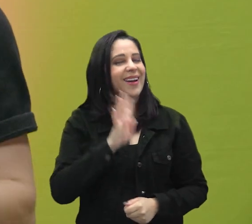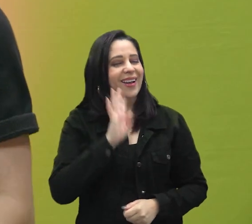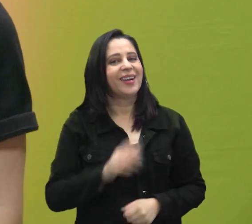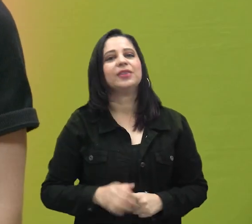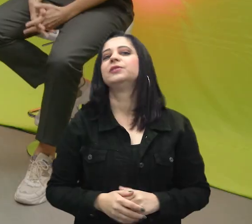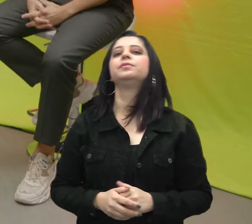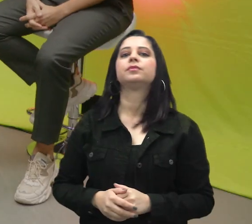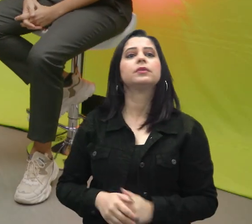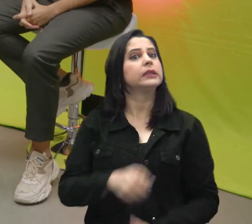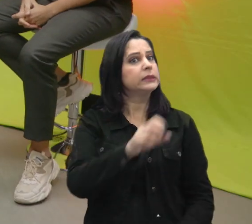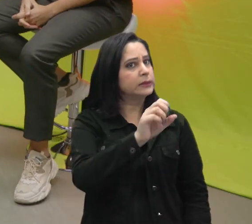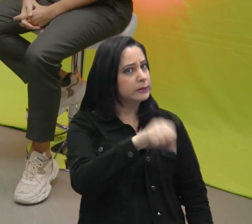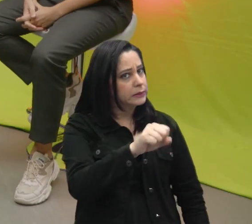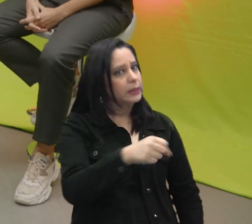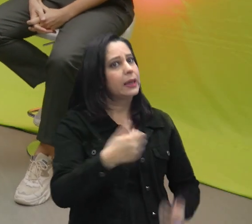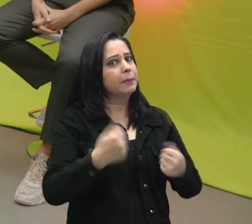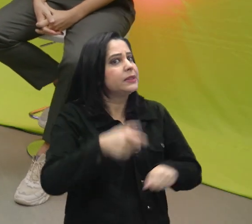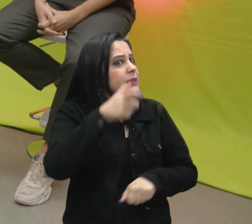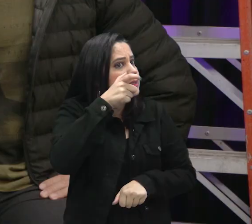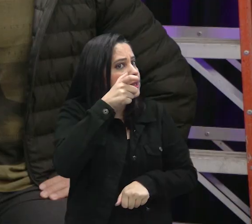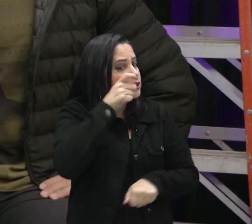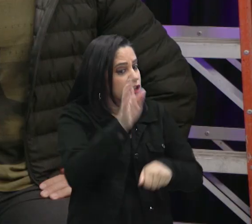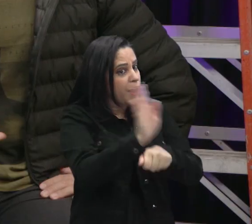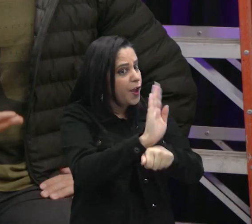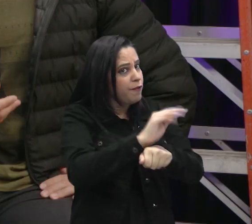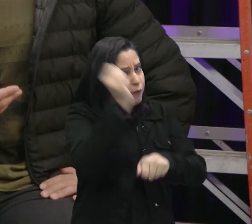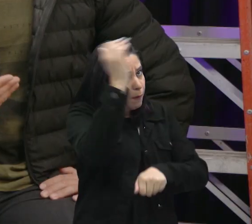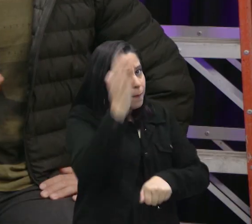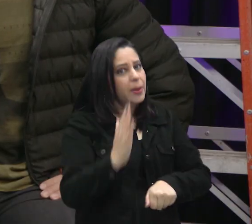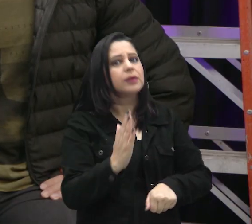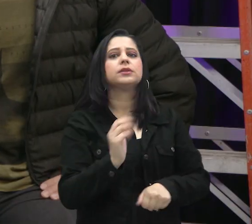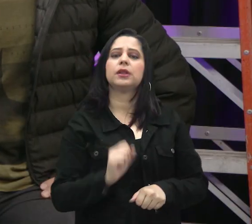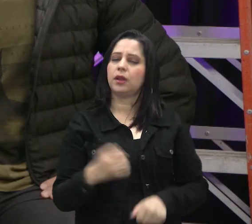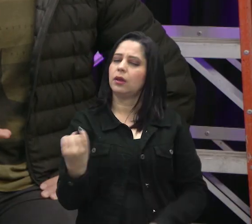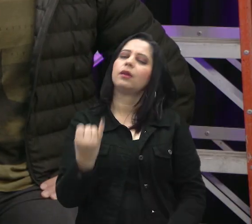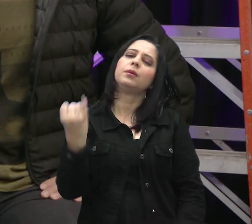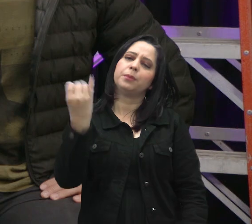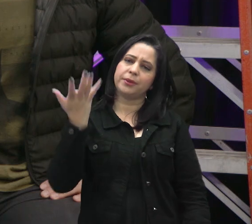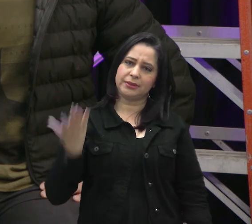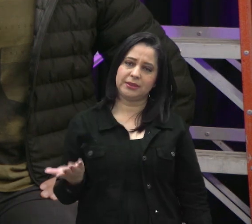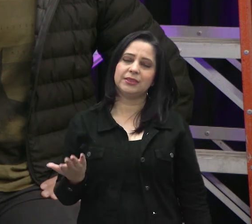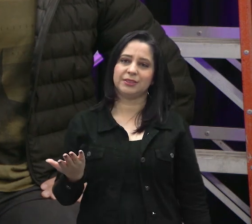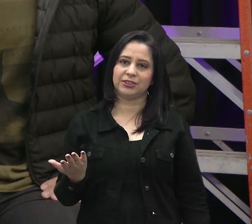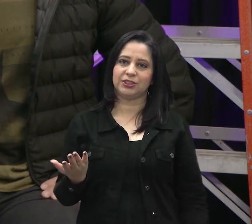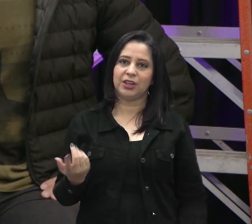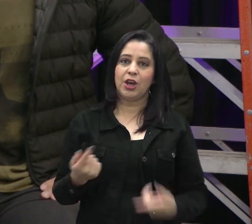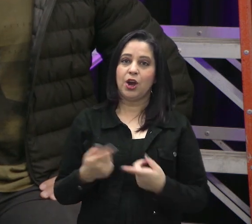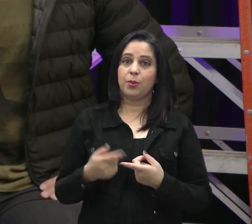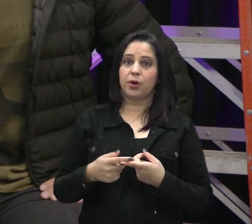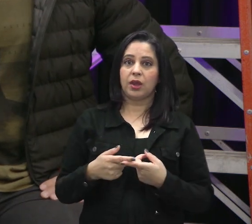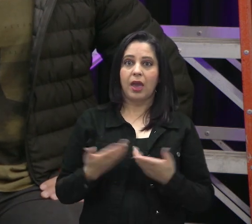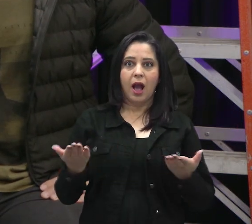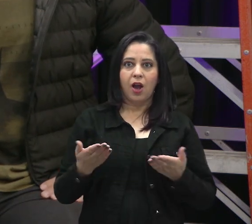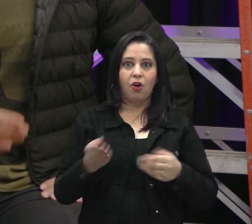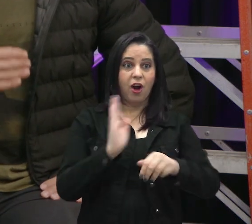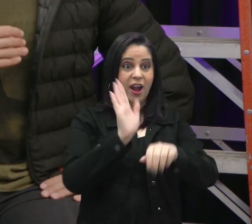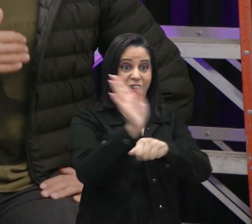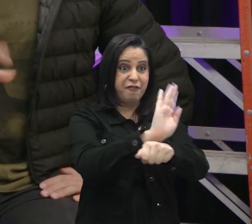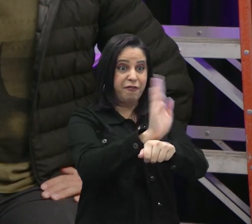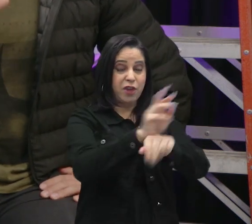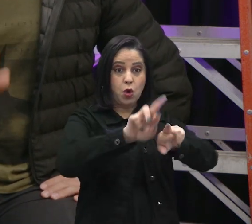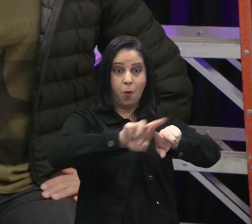legal. E prestigiar o cinema nacional, né, Exatamente, Fê? Que é algo muito importante, muito válido. A gente tá vendo aí os filmes